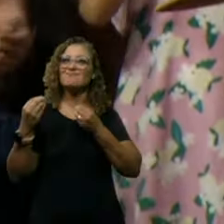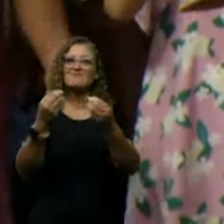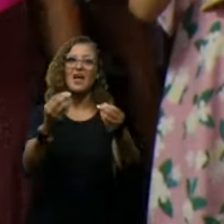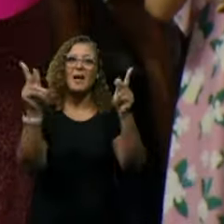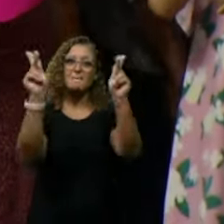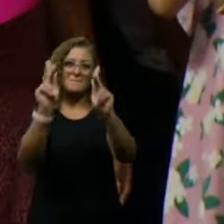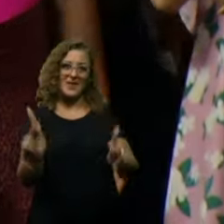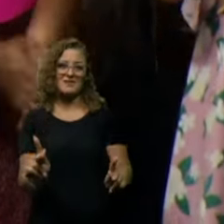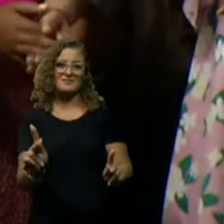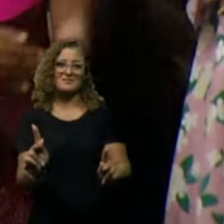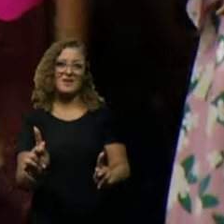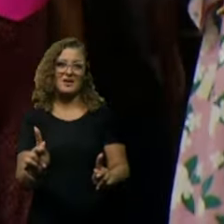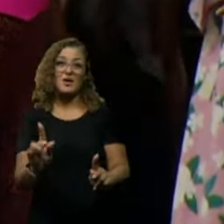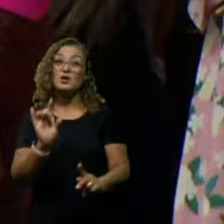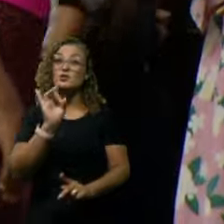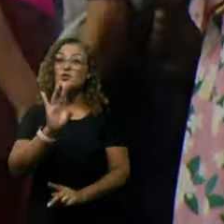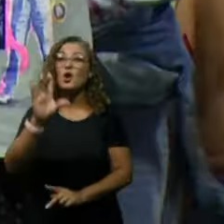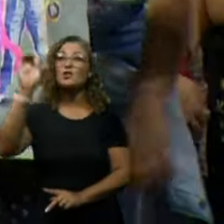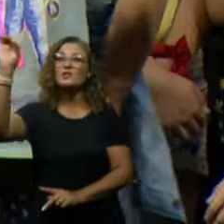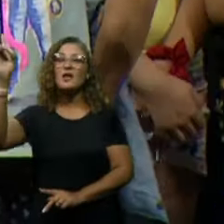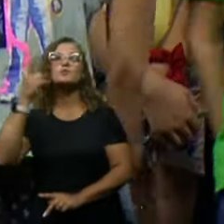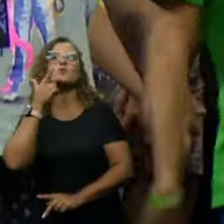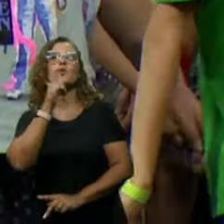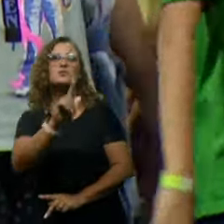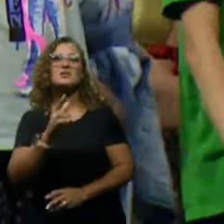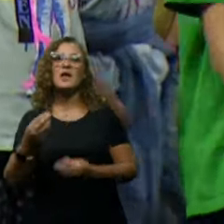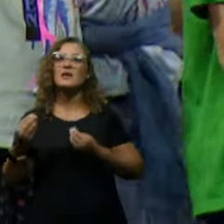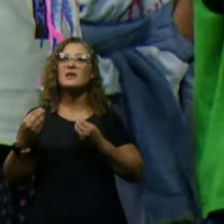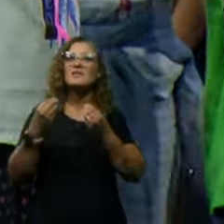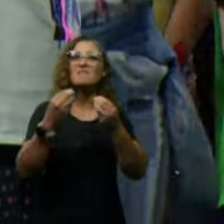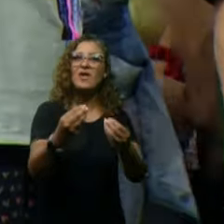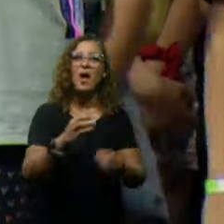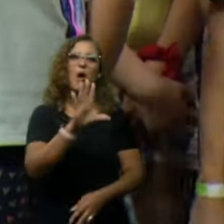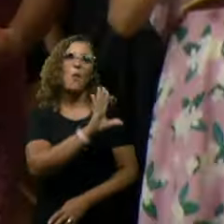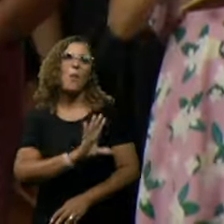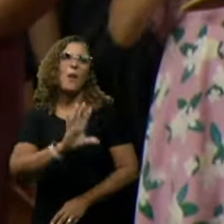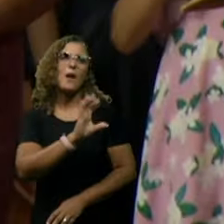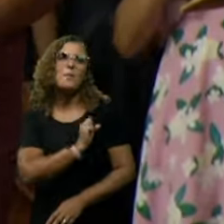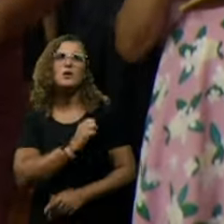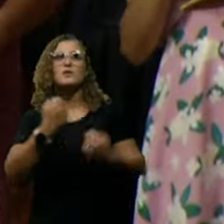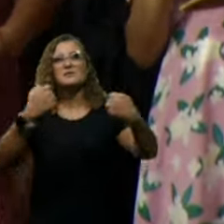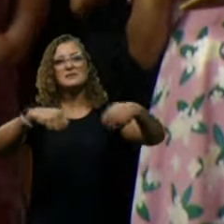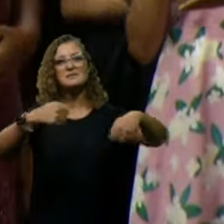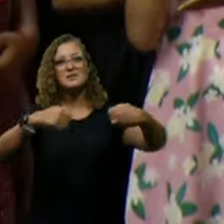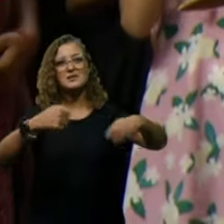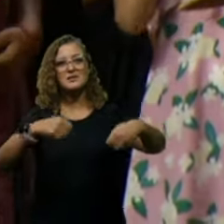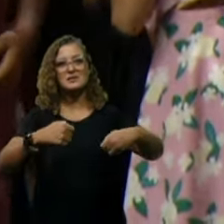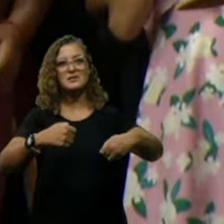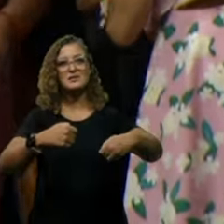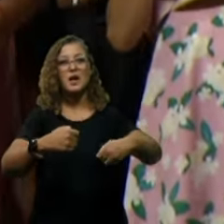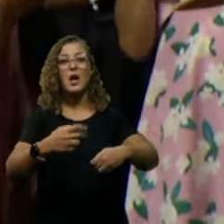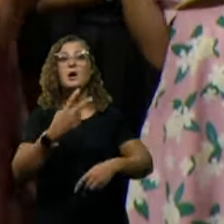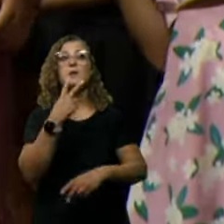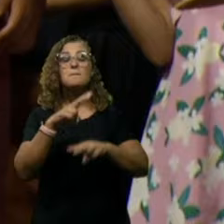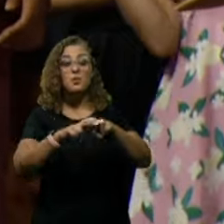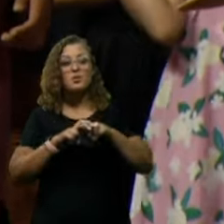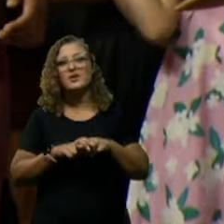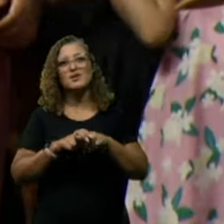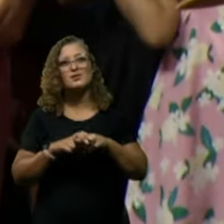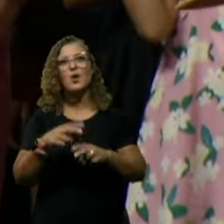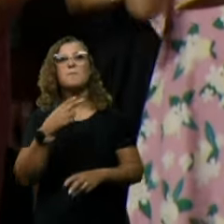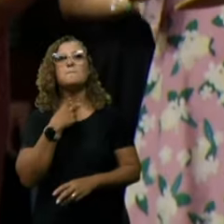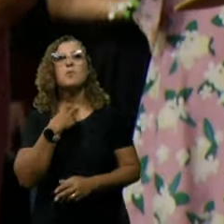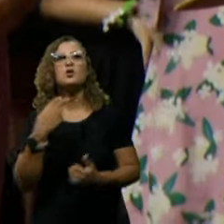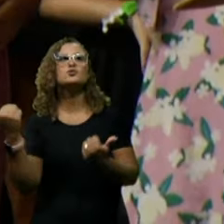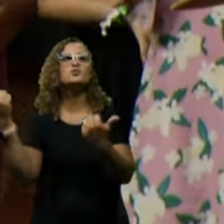a desafiar o amor que você quer ter então não coloca o teu marido lá não coloque teu filho lá com